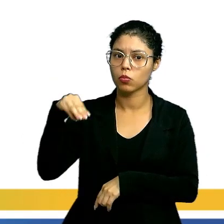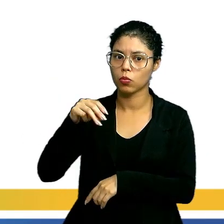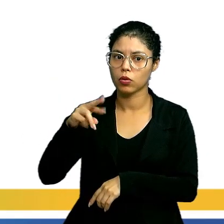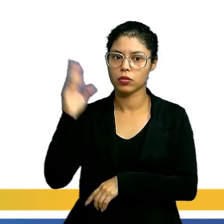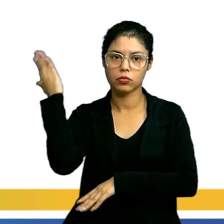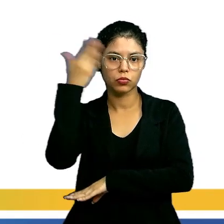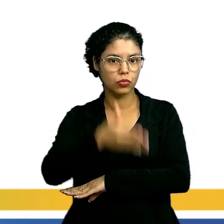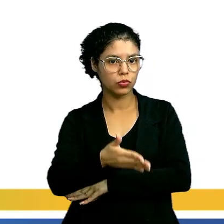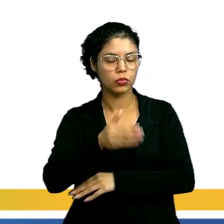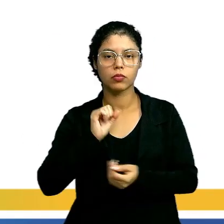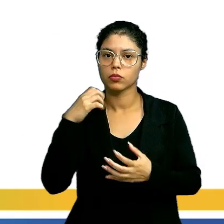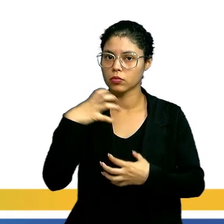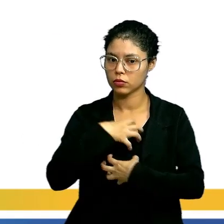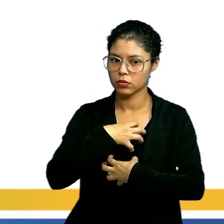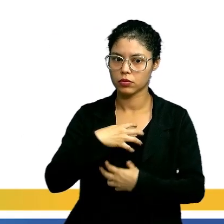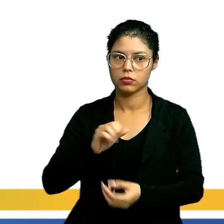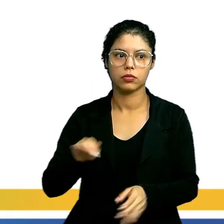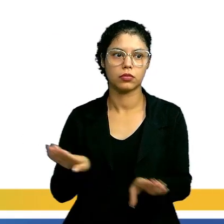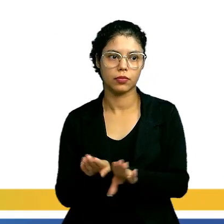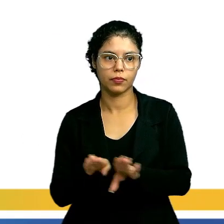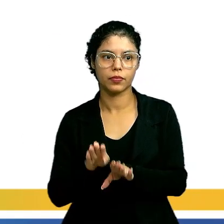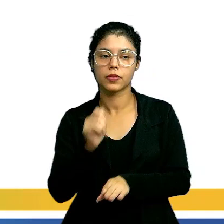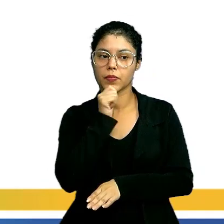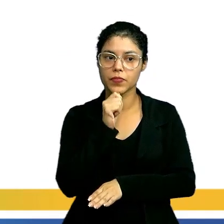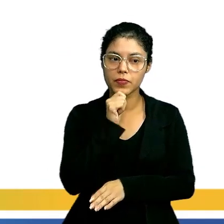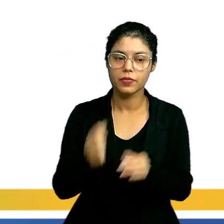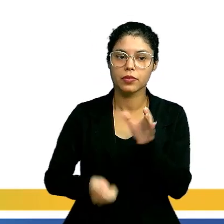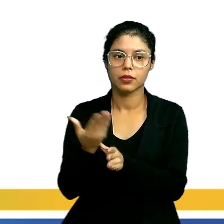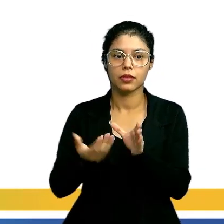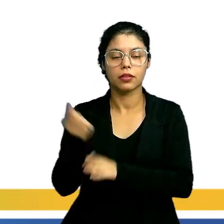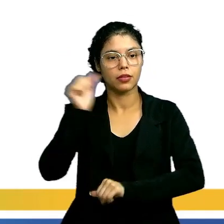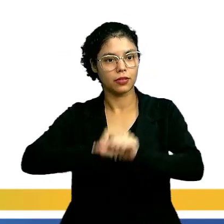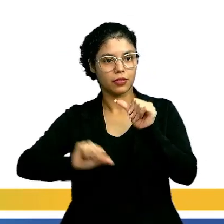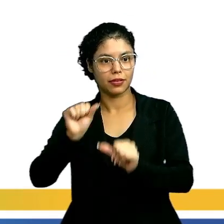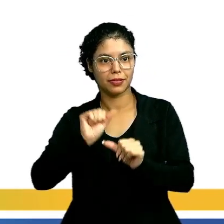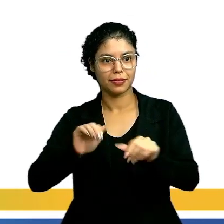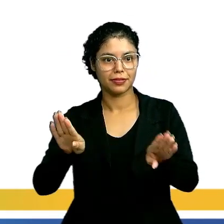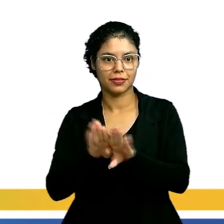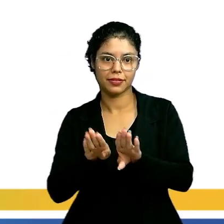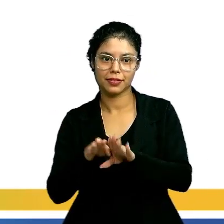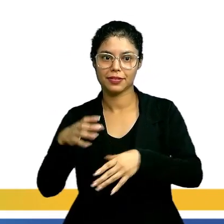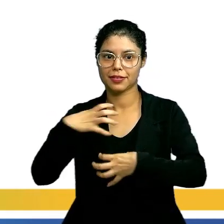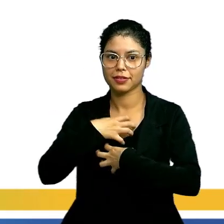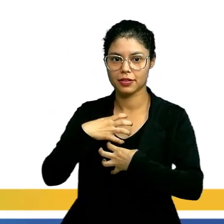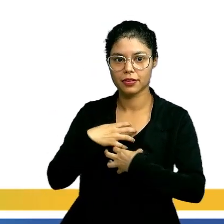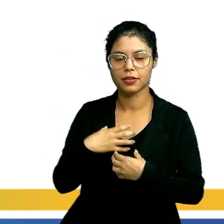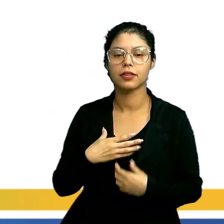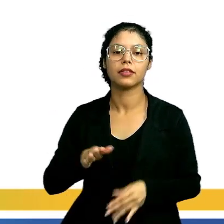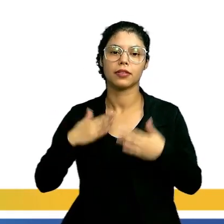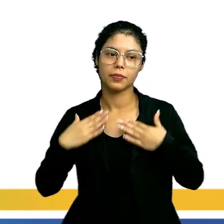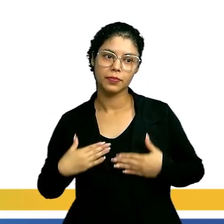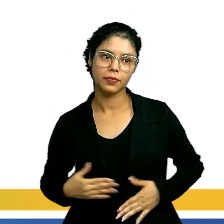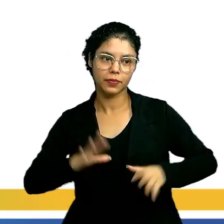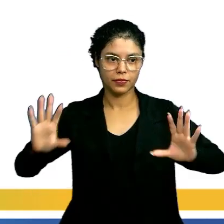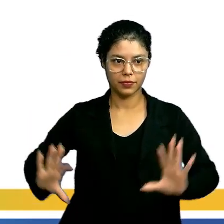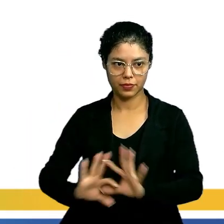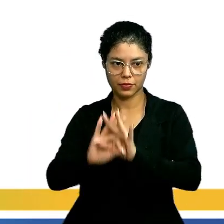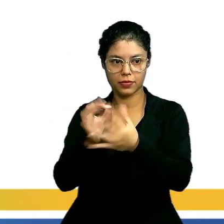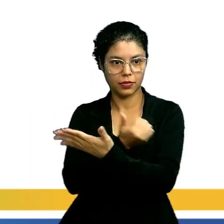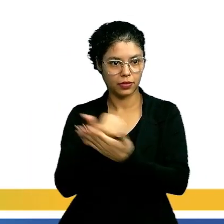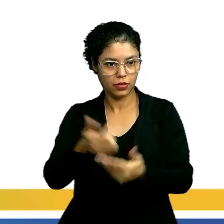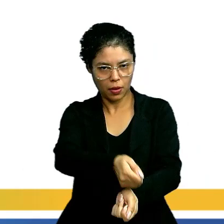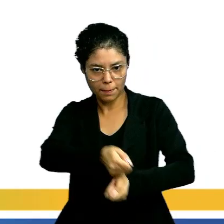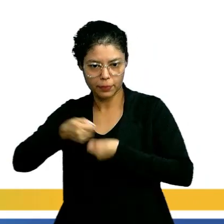módulo, direção e sentido, capaz de gerar alterações no movimento de um corpo e que dessa forma está associada a ações